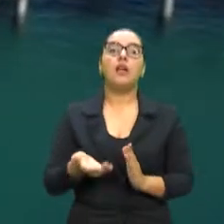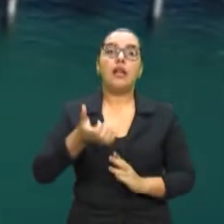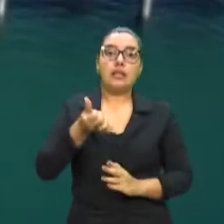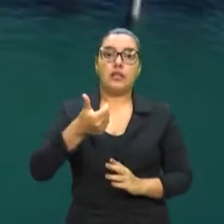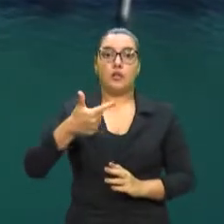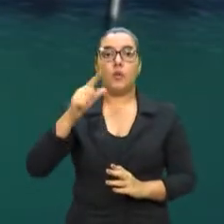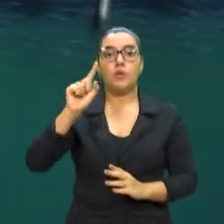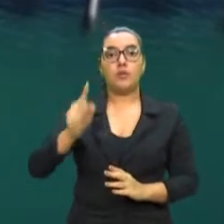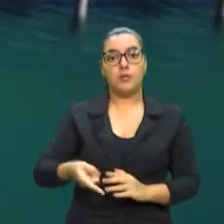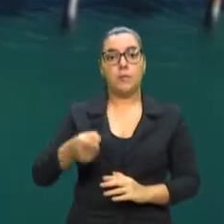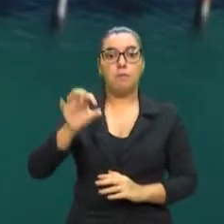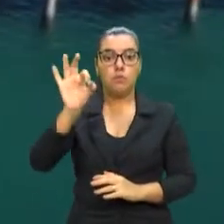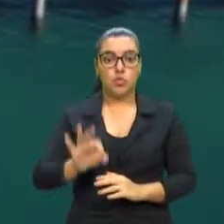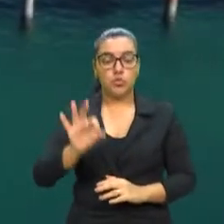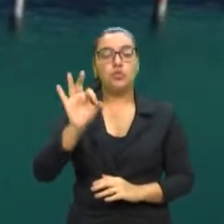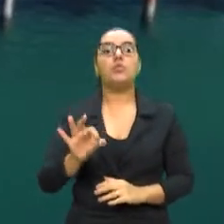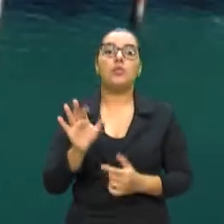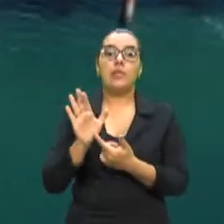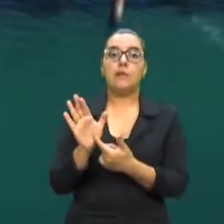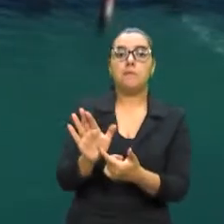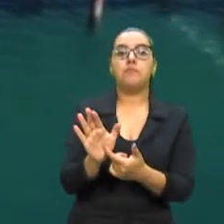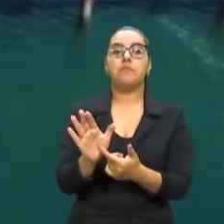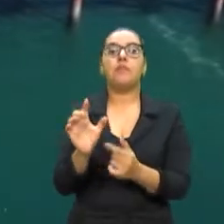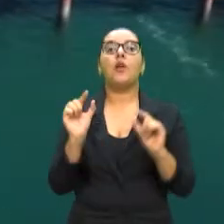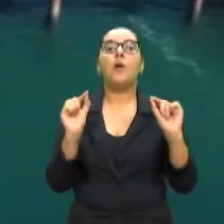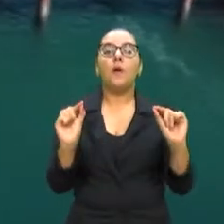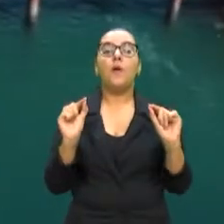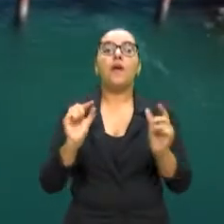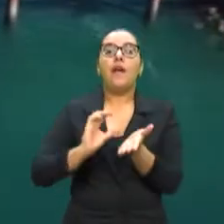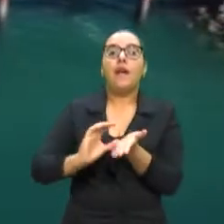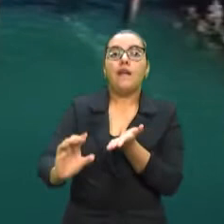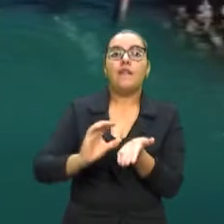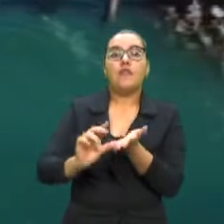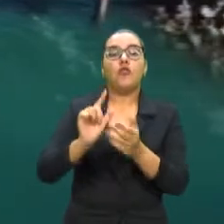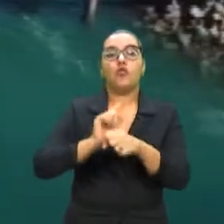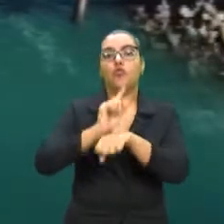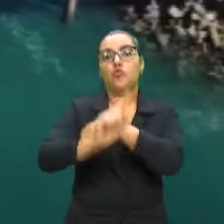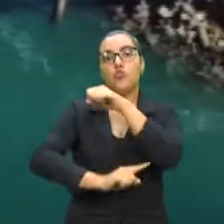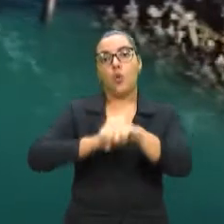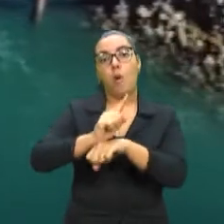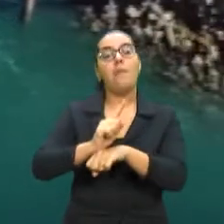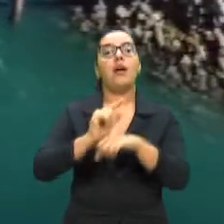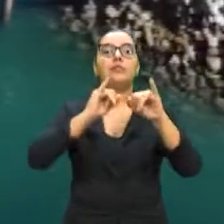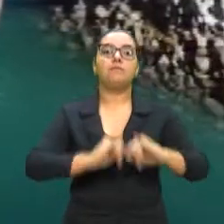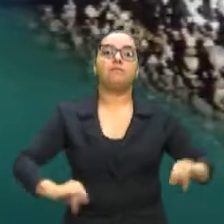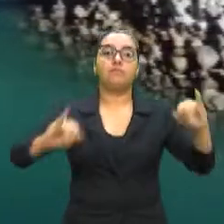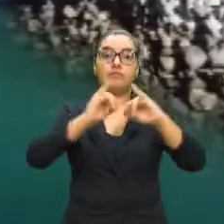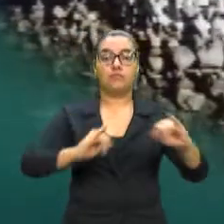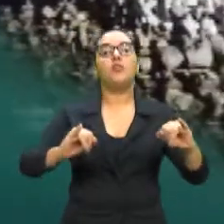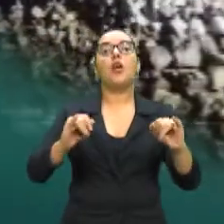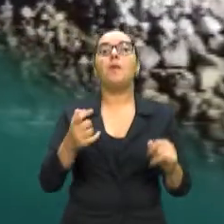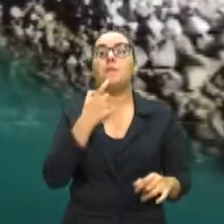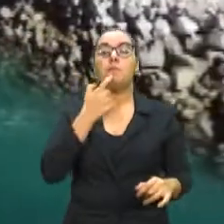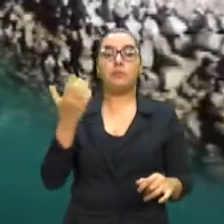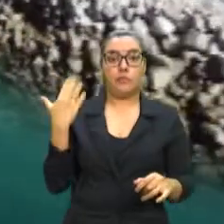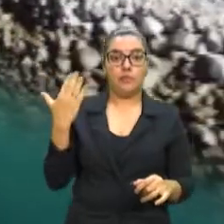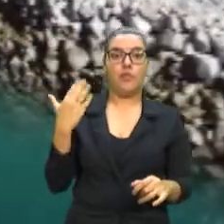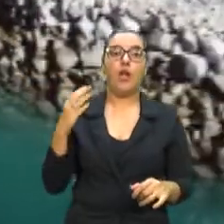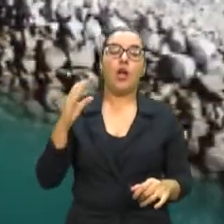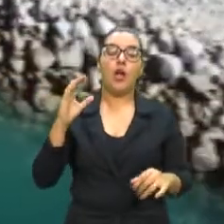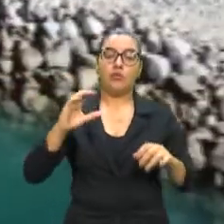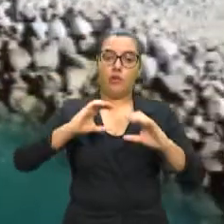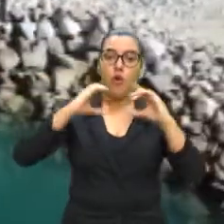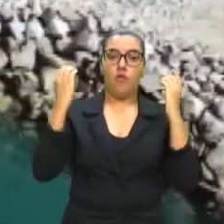foi comprovado pelo Monitor de Tendências de Investimentos Globais, divulgado recentemente pela Conferência das